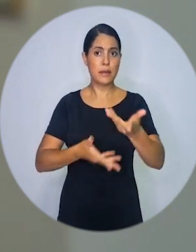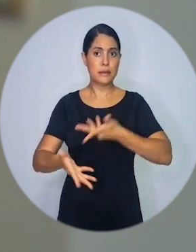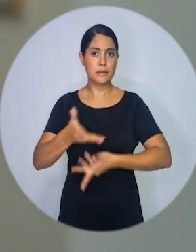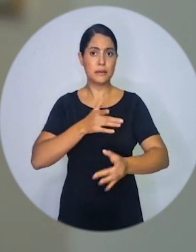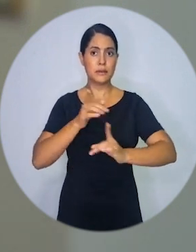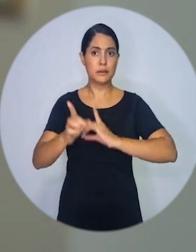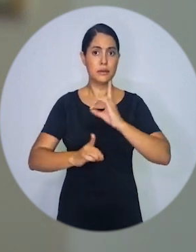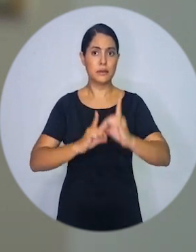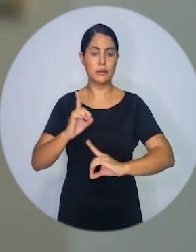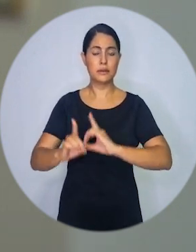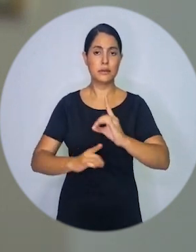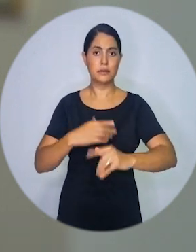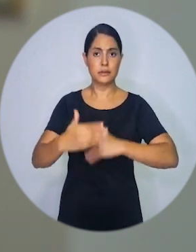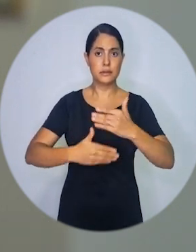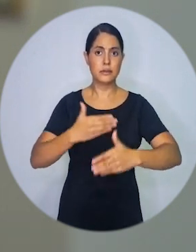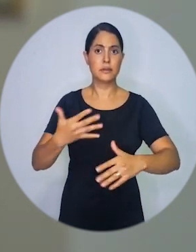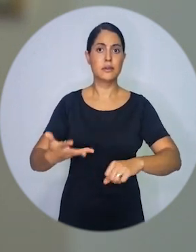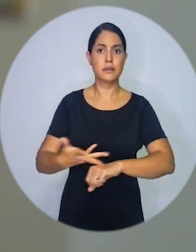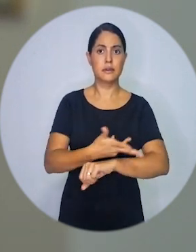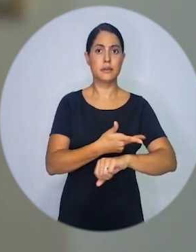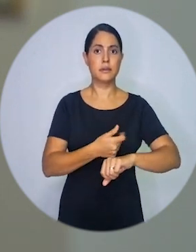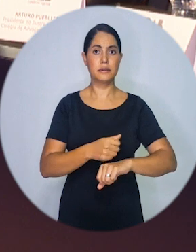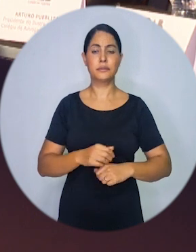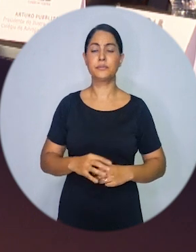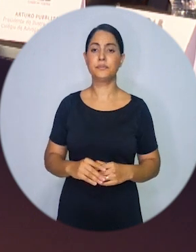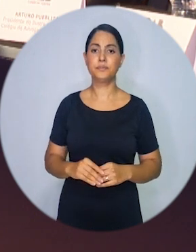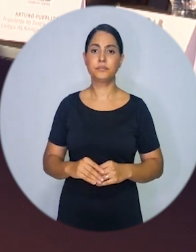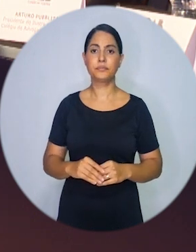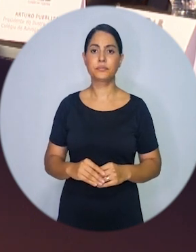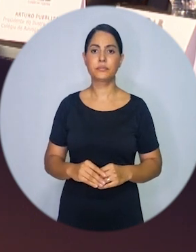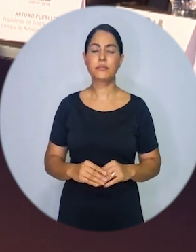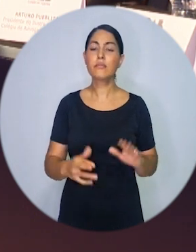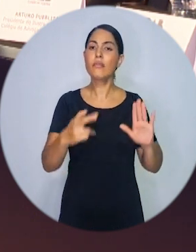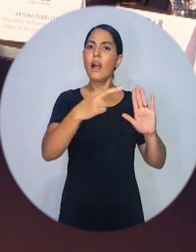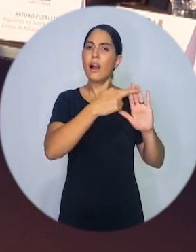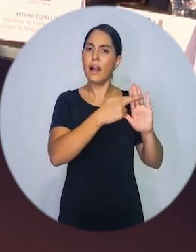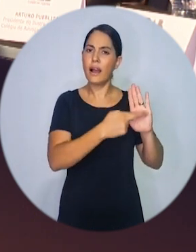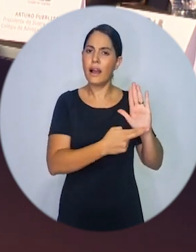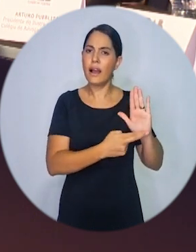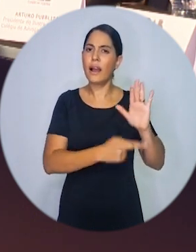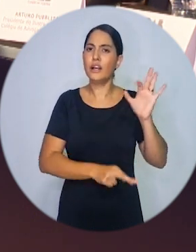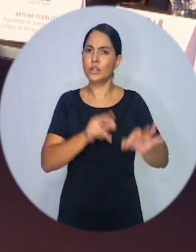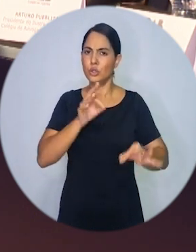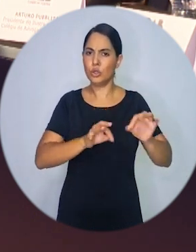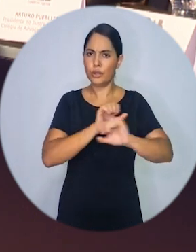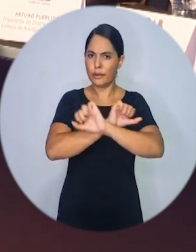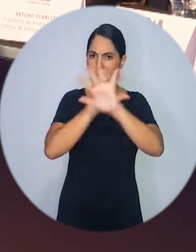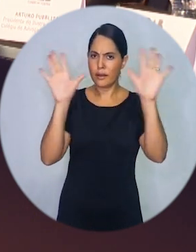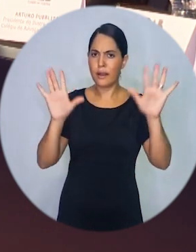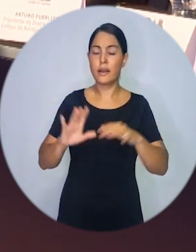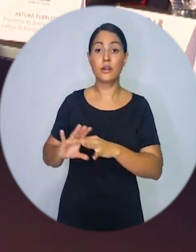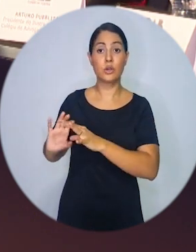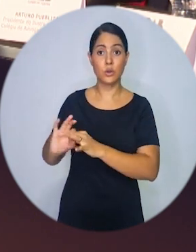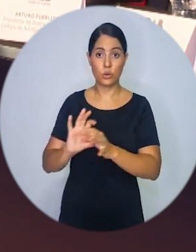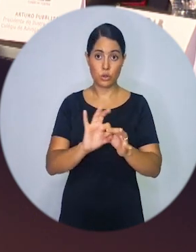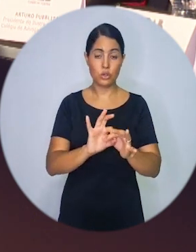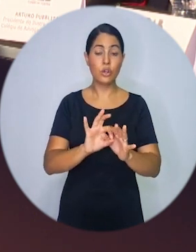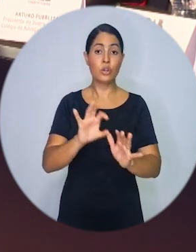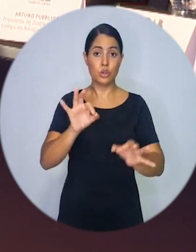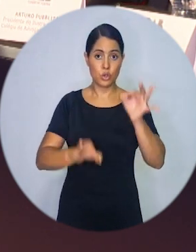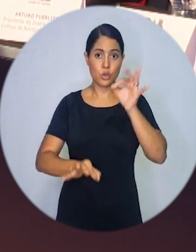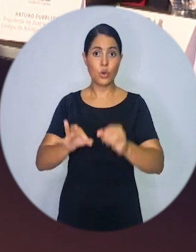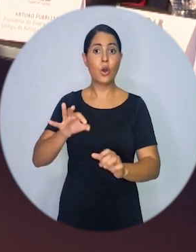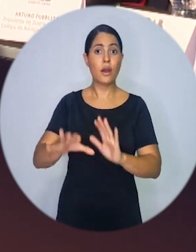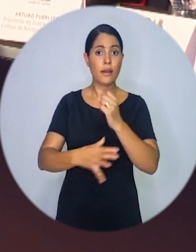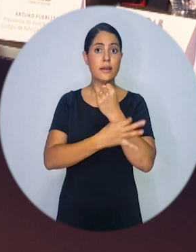do diálogo como ferramenta para a prosperidade. Somente com regras jurídicas claras, com segurança